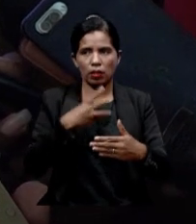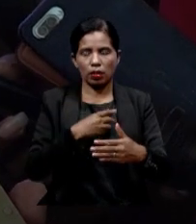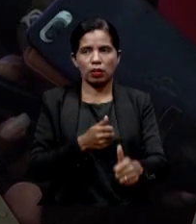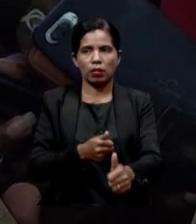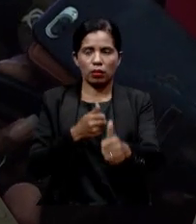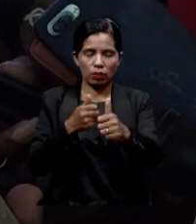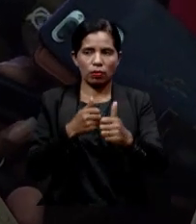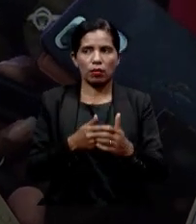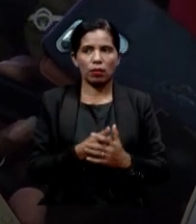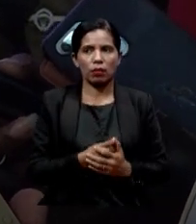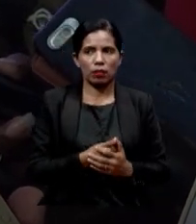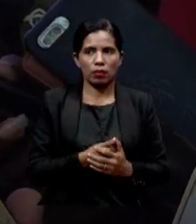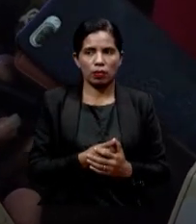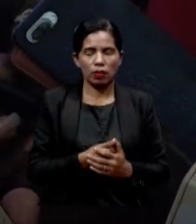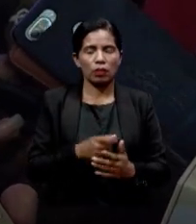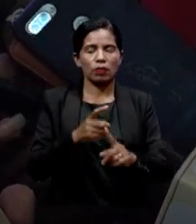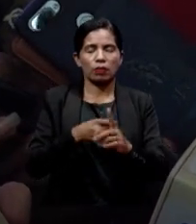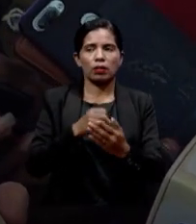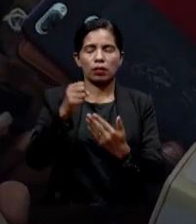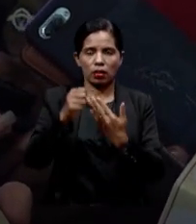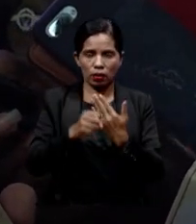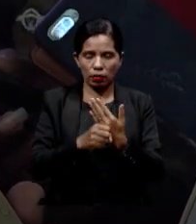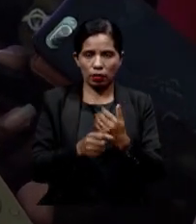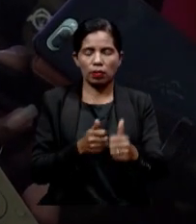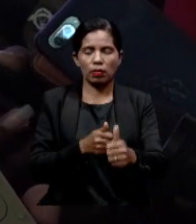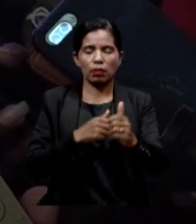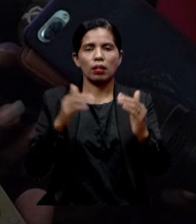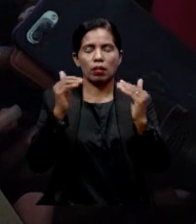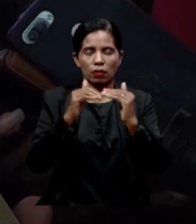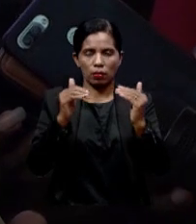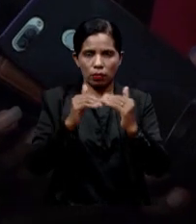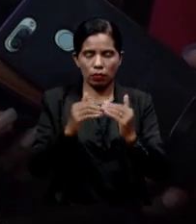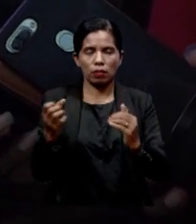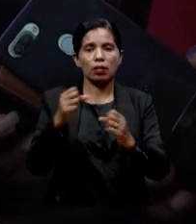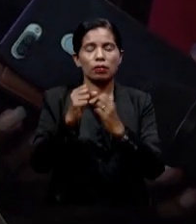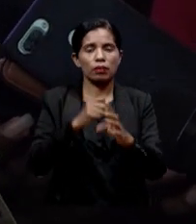de setembro tan, se ita cumpri tan reunião se ra setembro.